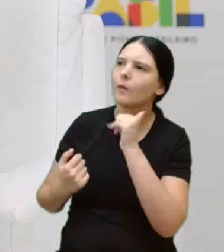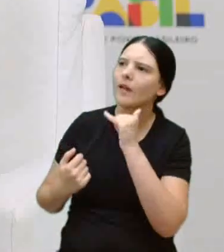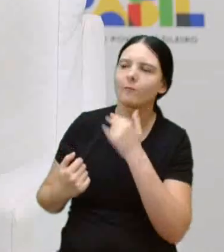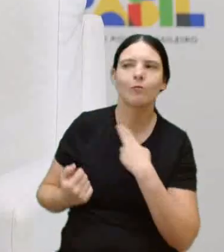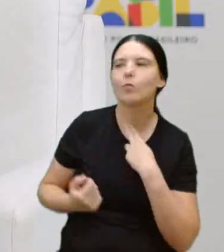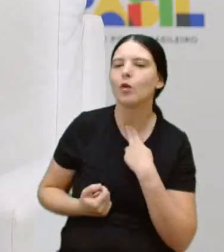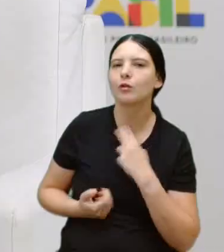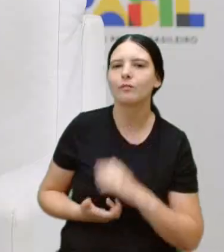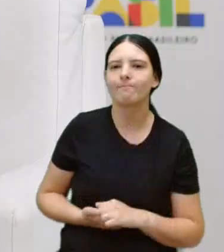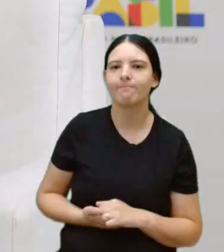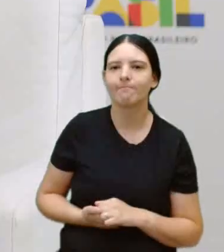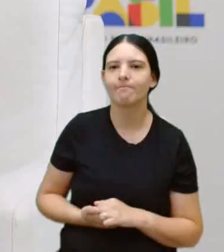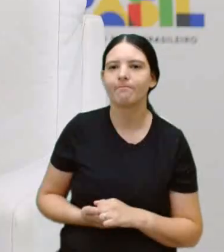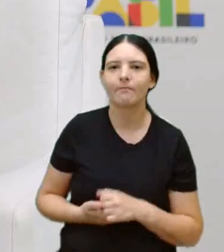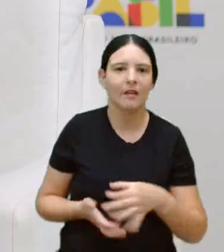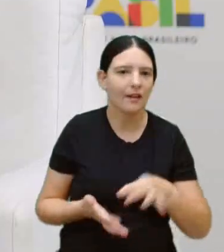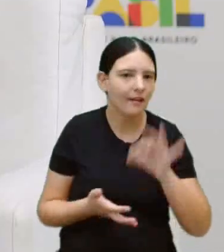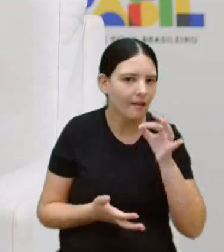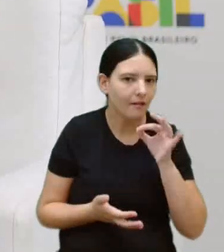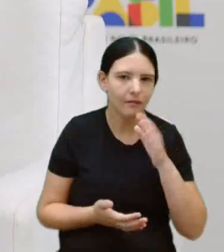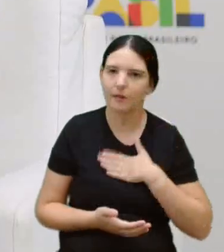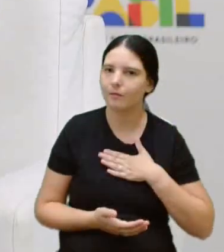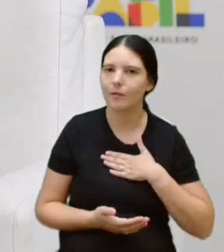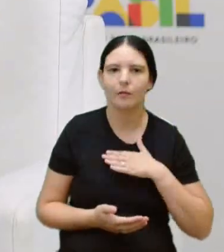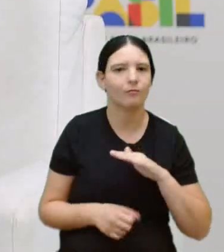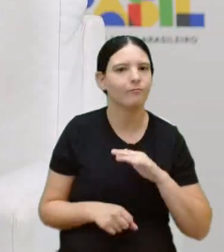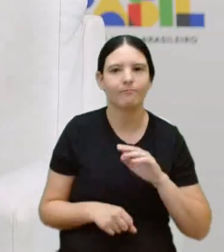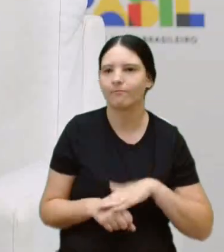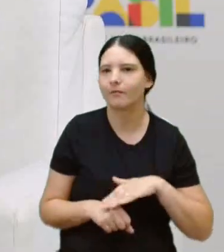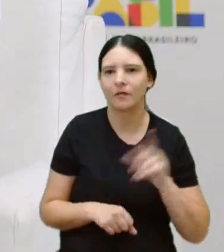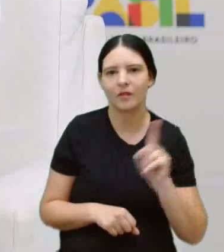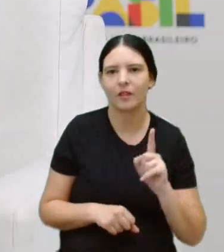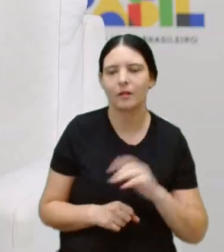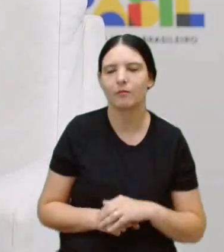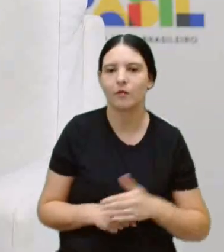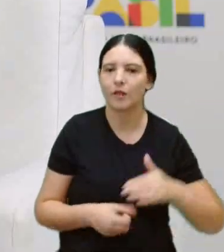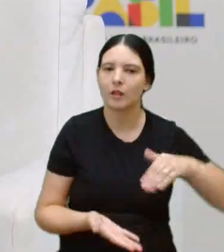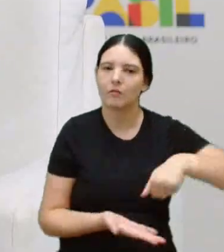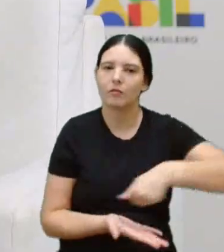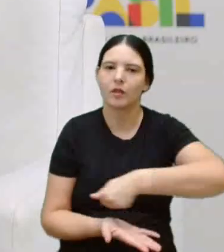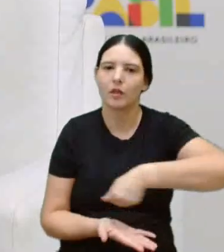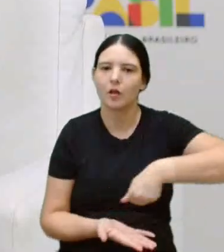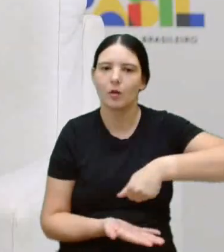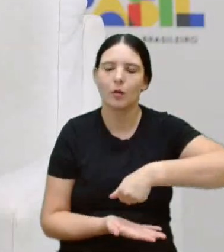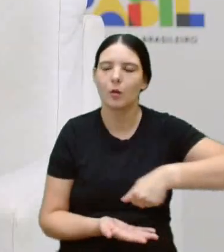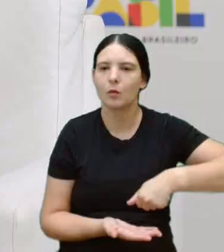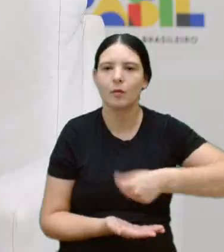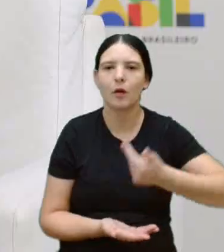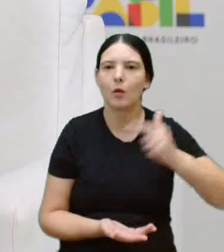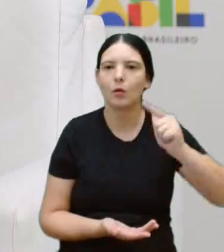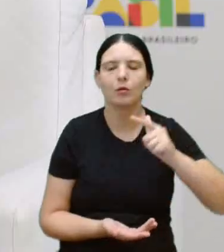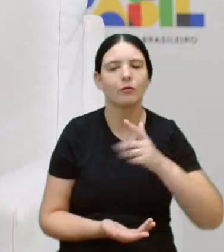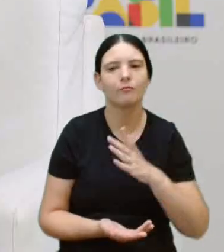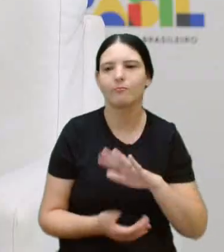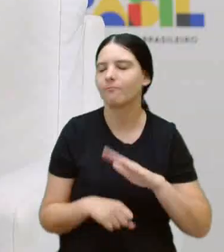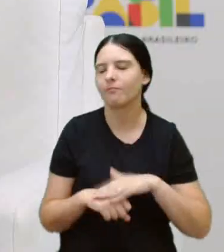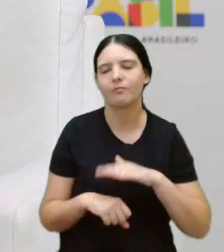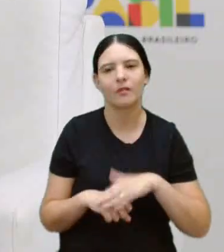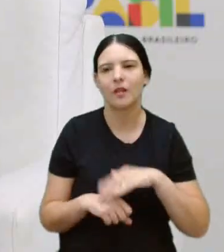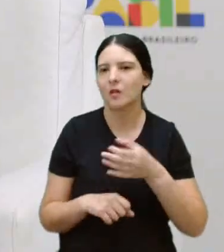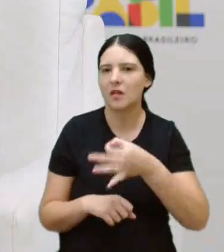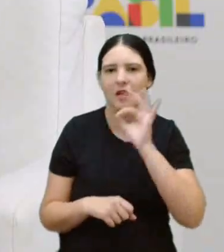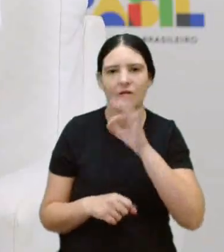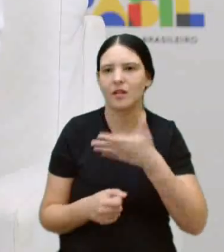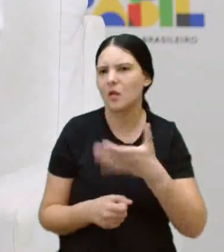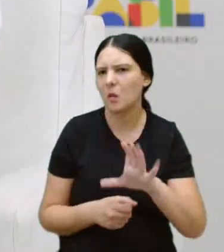faço meu café, eu pago para passar minha roupa, para lavar, não faço o próprio café, não quero usar minha